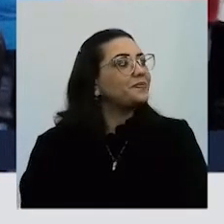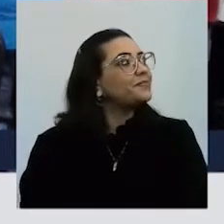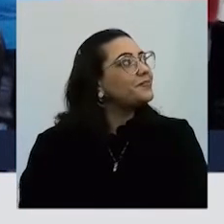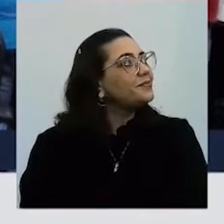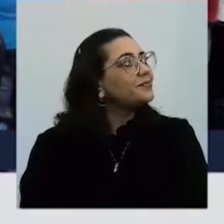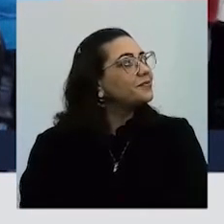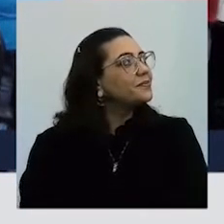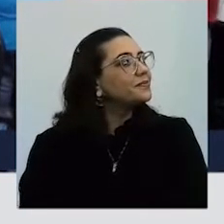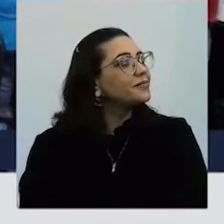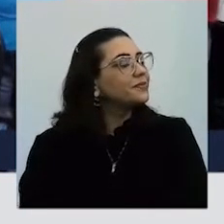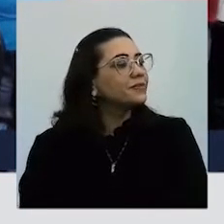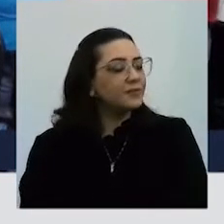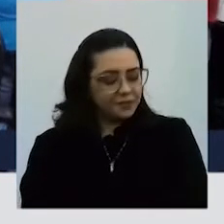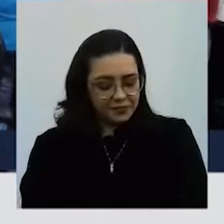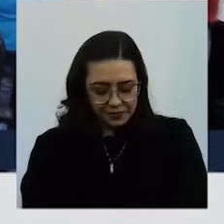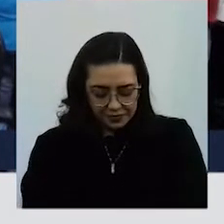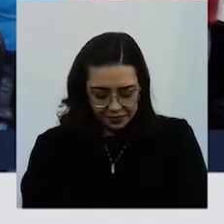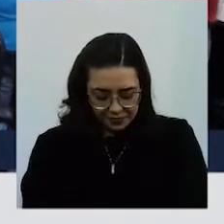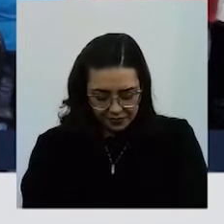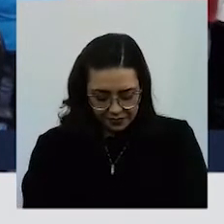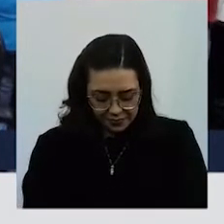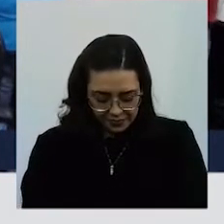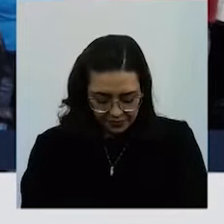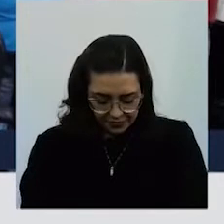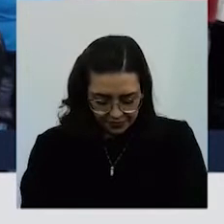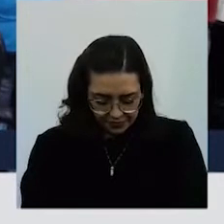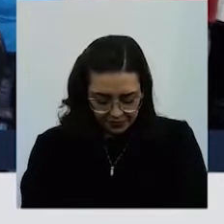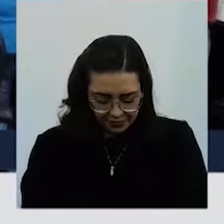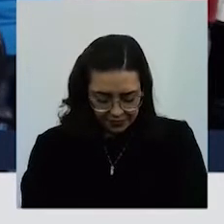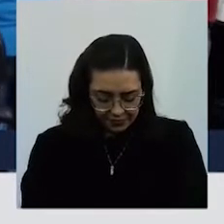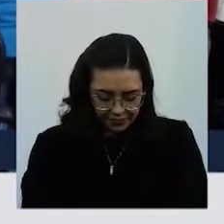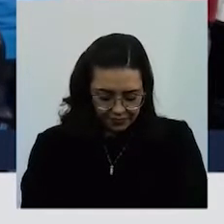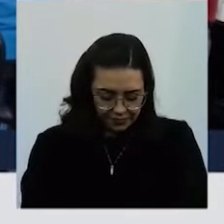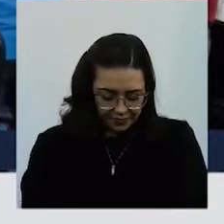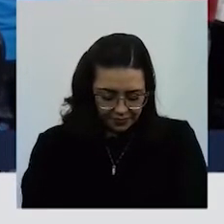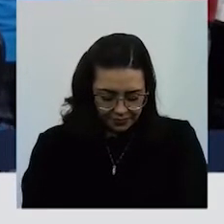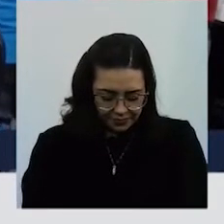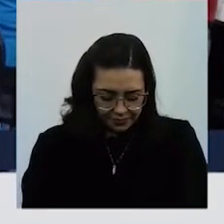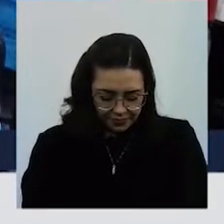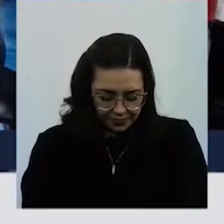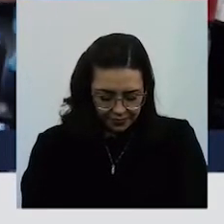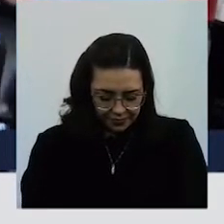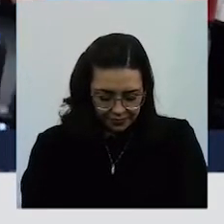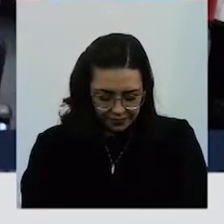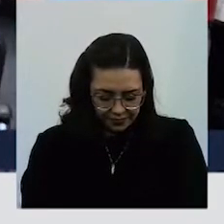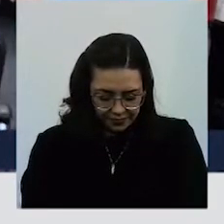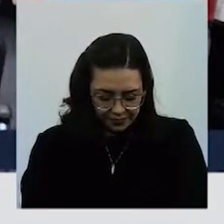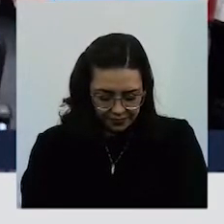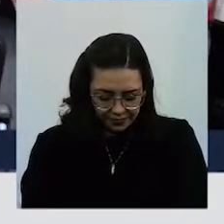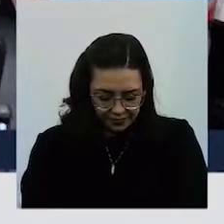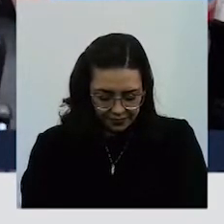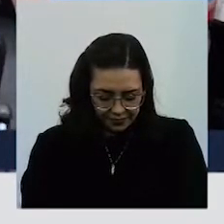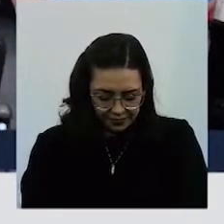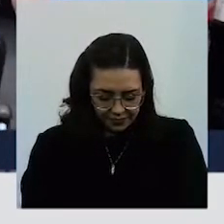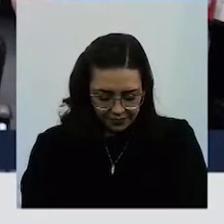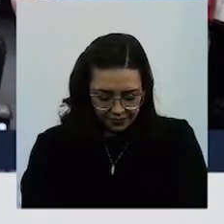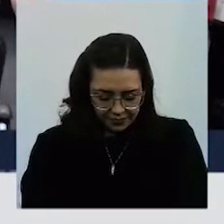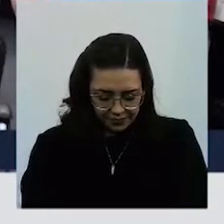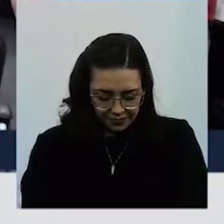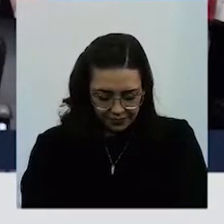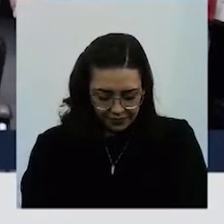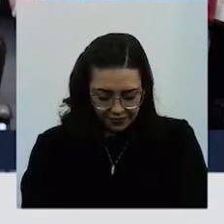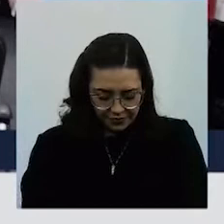o jovem empresário votuporanguense Danilo Ferraz. Jornalista e membro da Academia Latina de Artes e